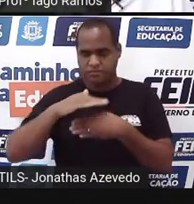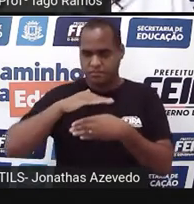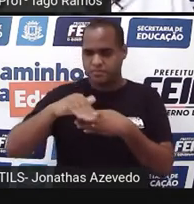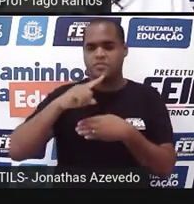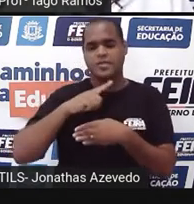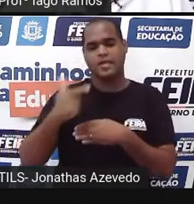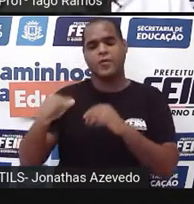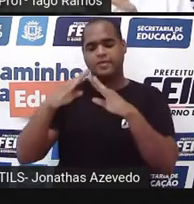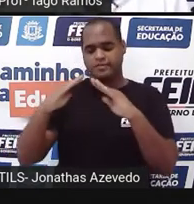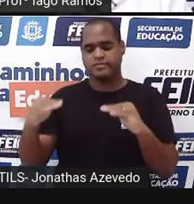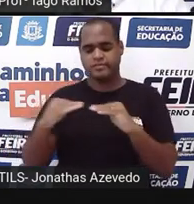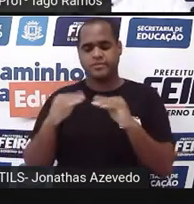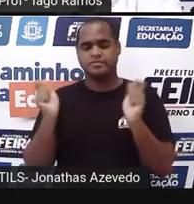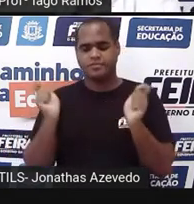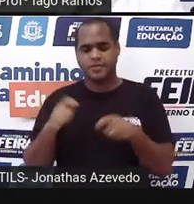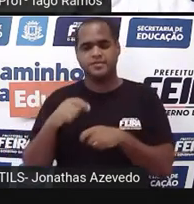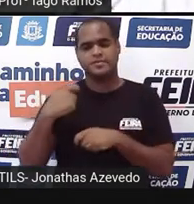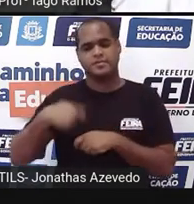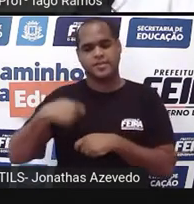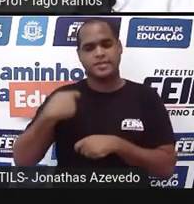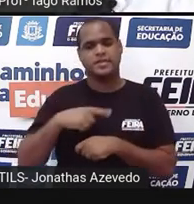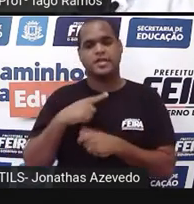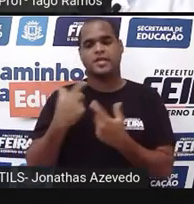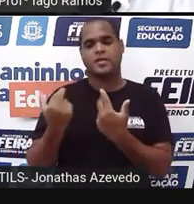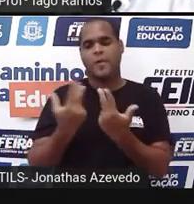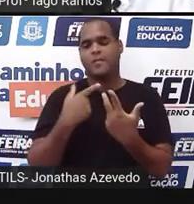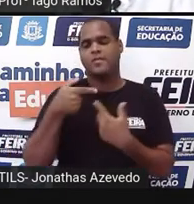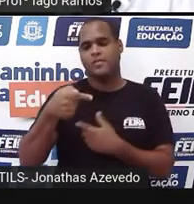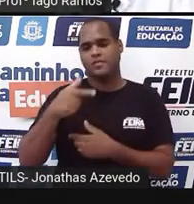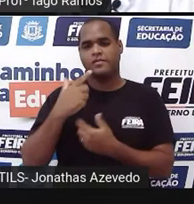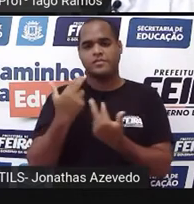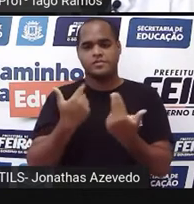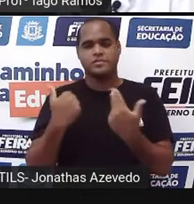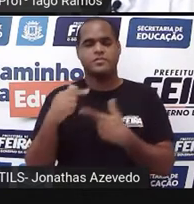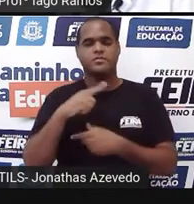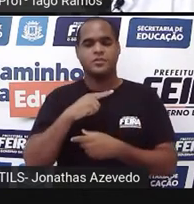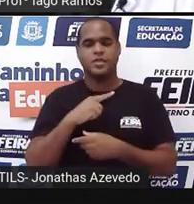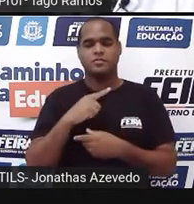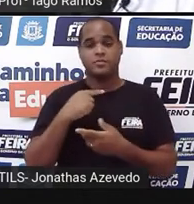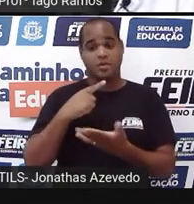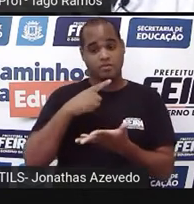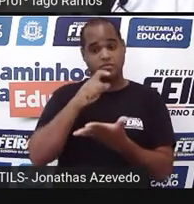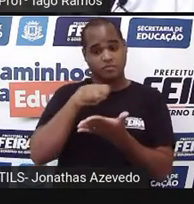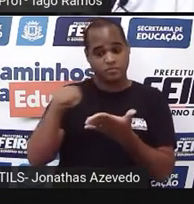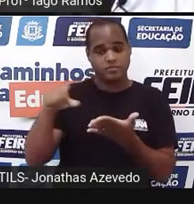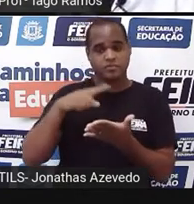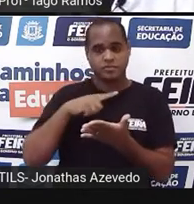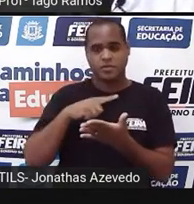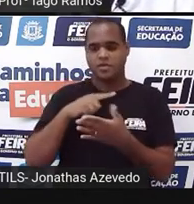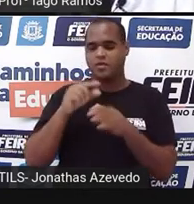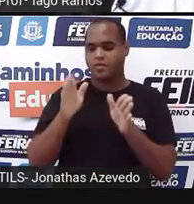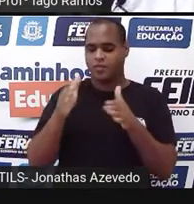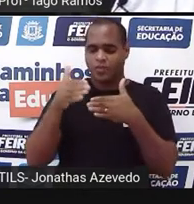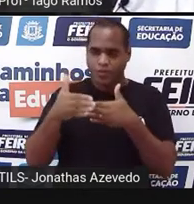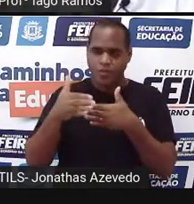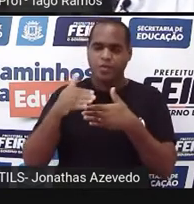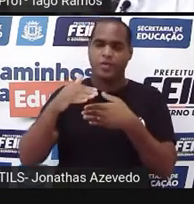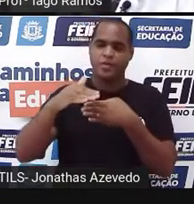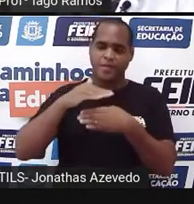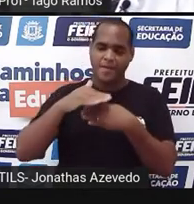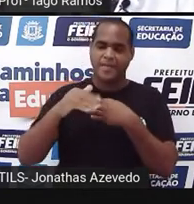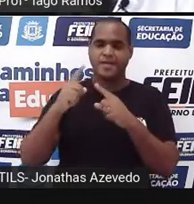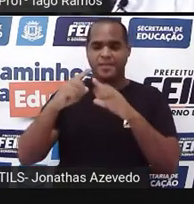quantidade de pirâmides Isso precisa ser igual a 7 figuras no total então eu escrevi cubos mais pirâmides né